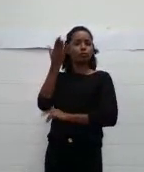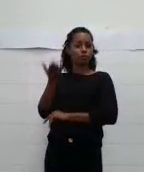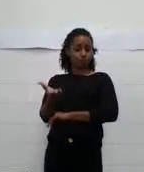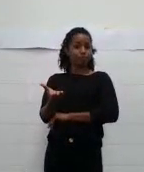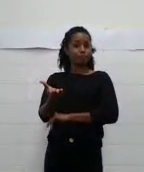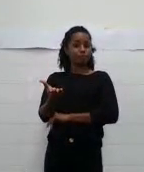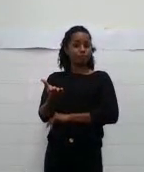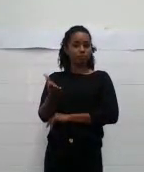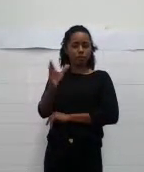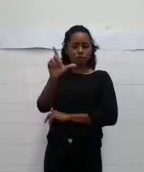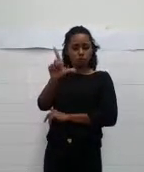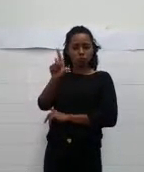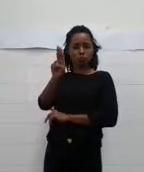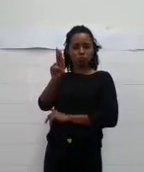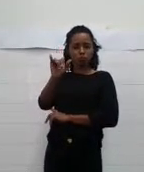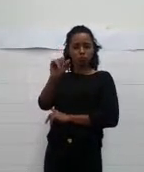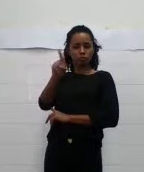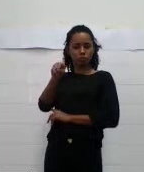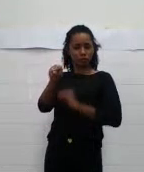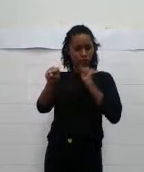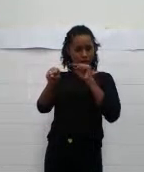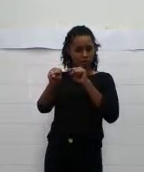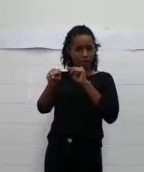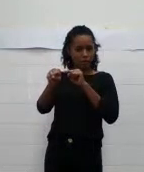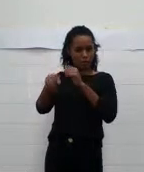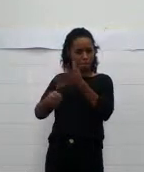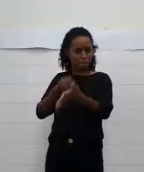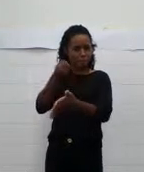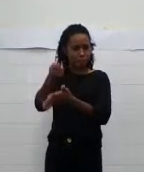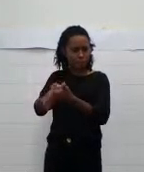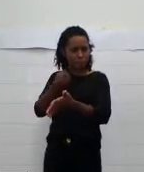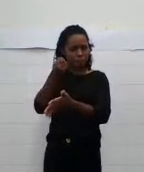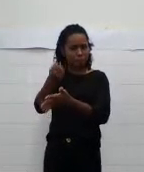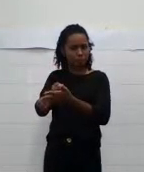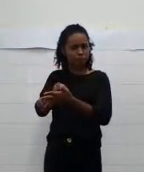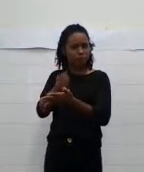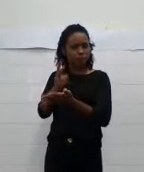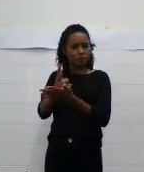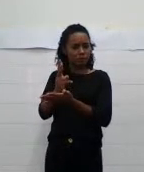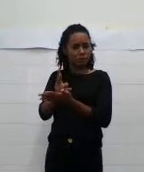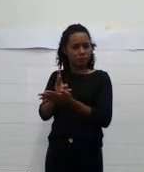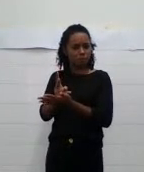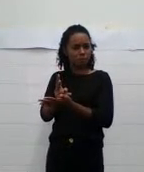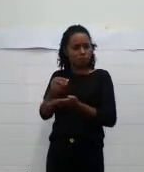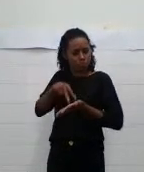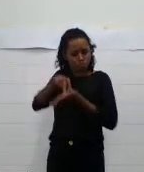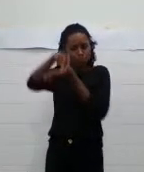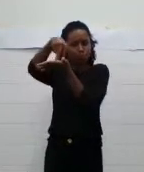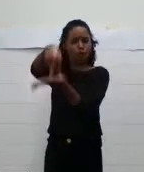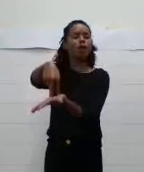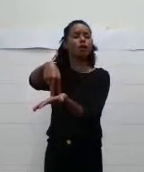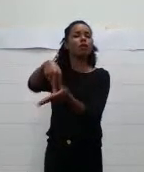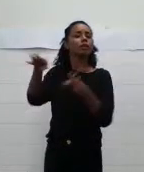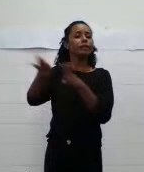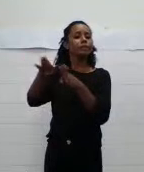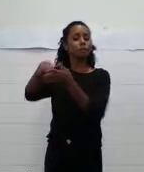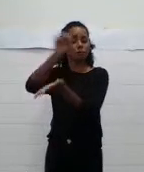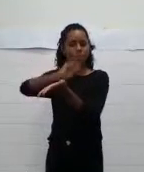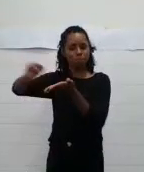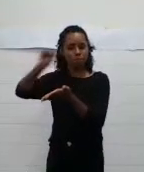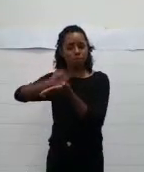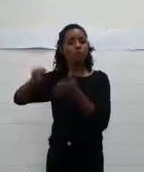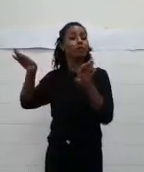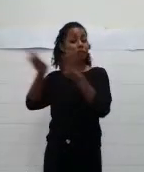o Luiz Gama, ele protagonizou nos tribunais isso. E, para além disso, foi escritor, foi poeta,